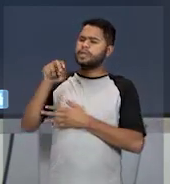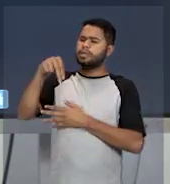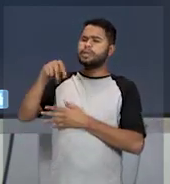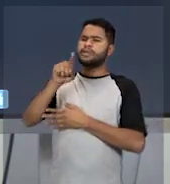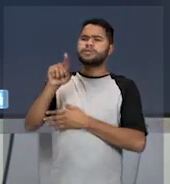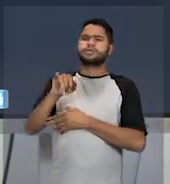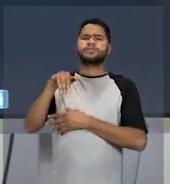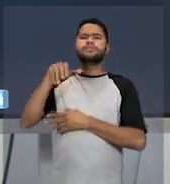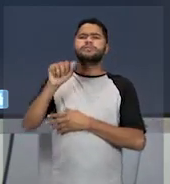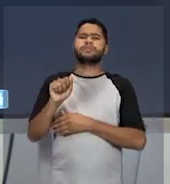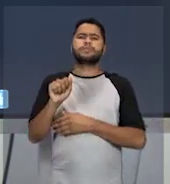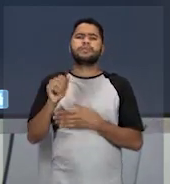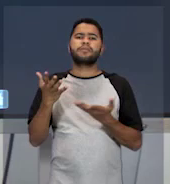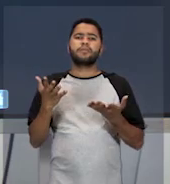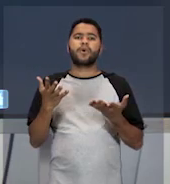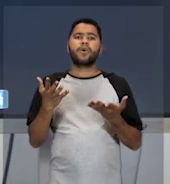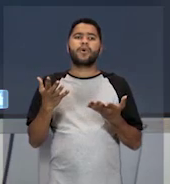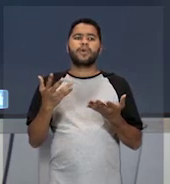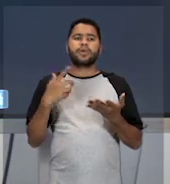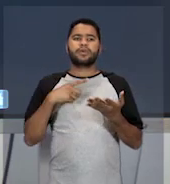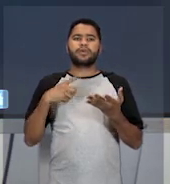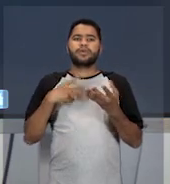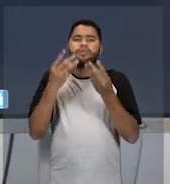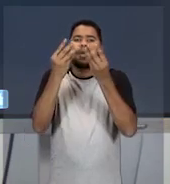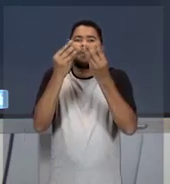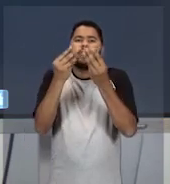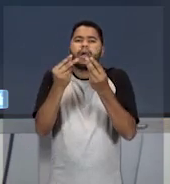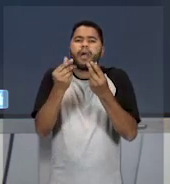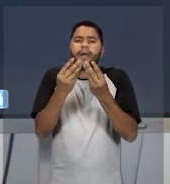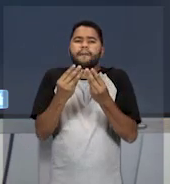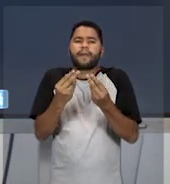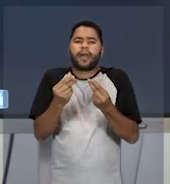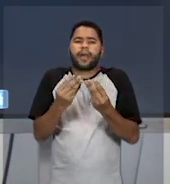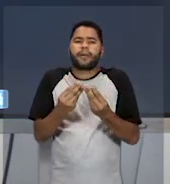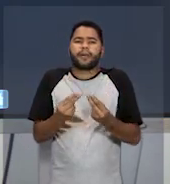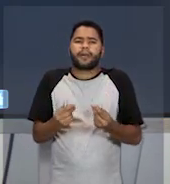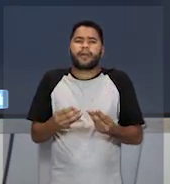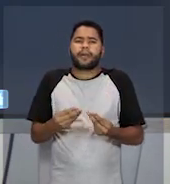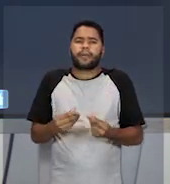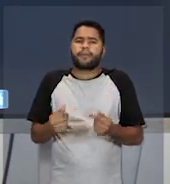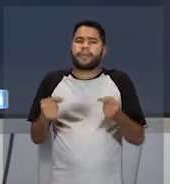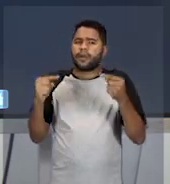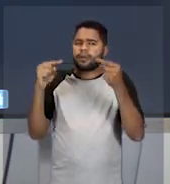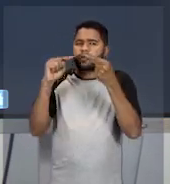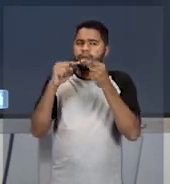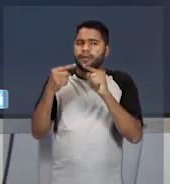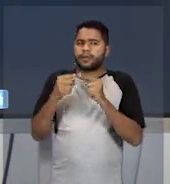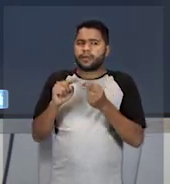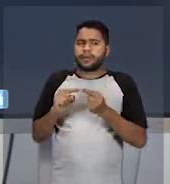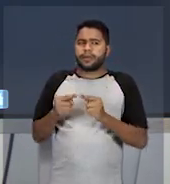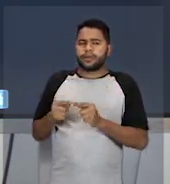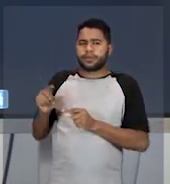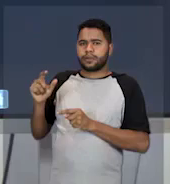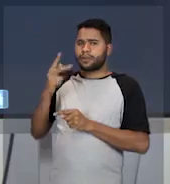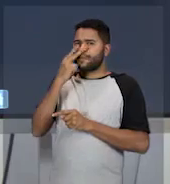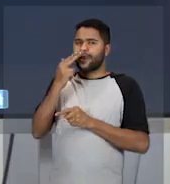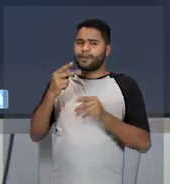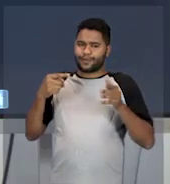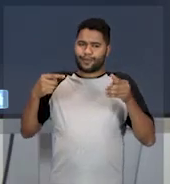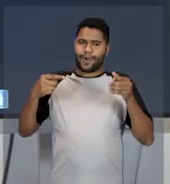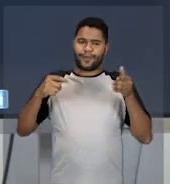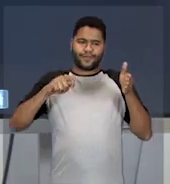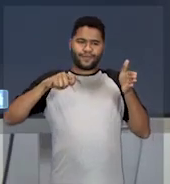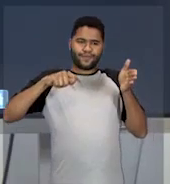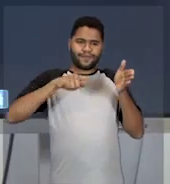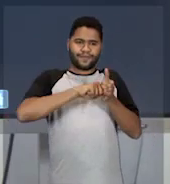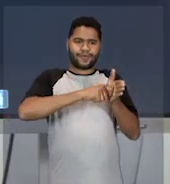As enzimas que vão picar os alimentos. E eu tenho um encaixe como fosse chave e fechadura, o